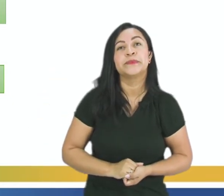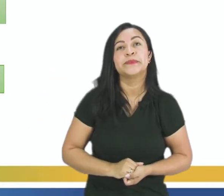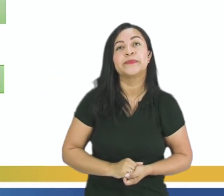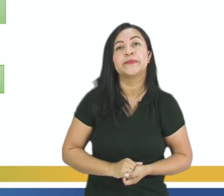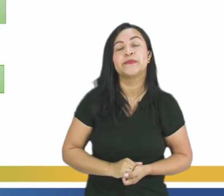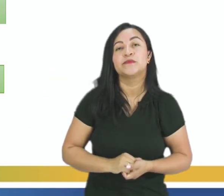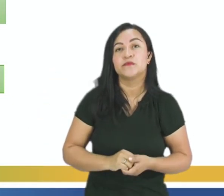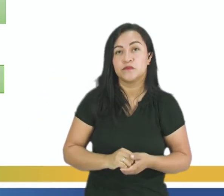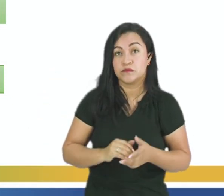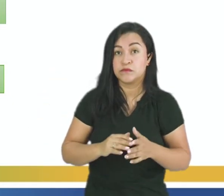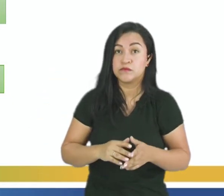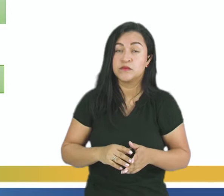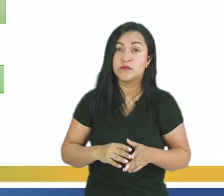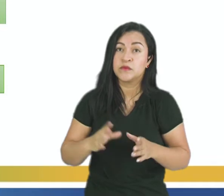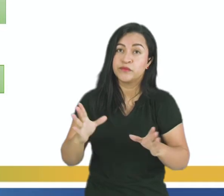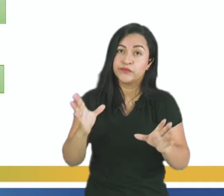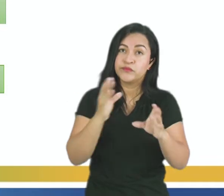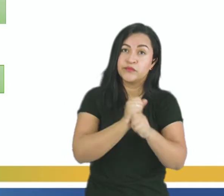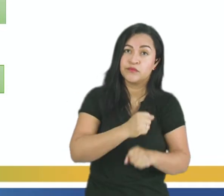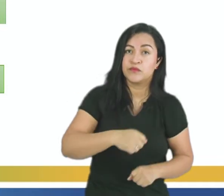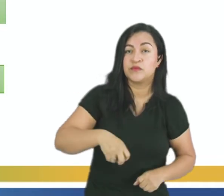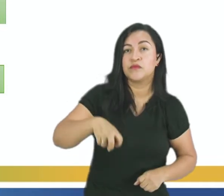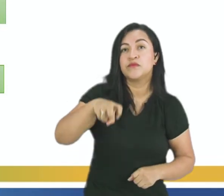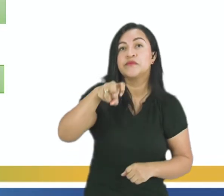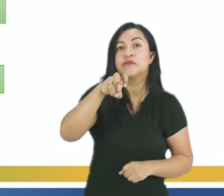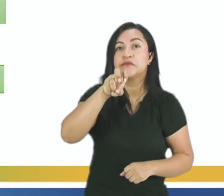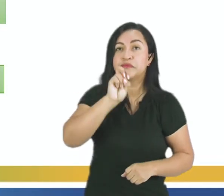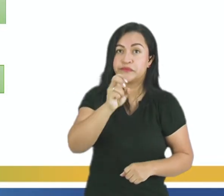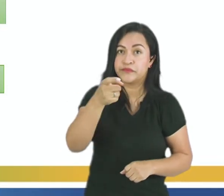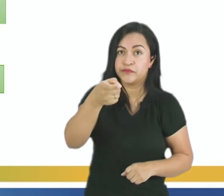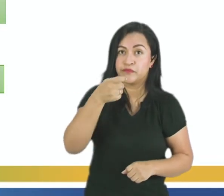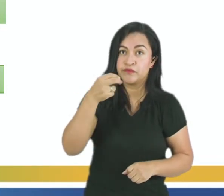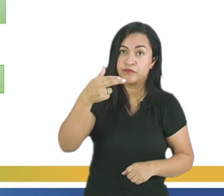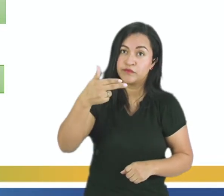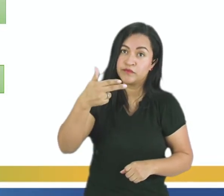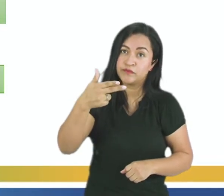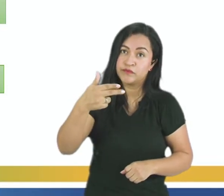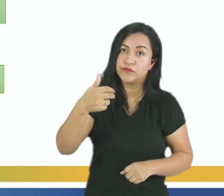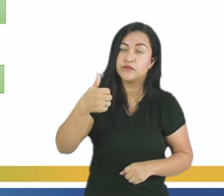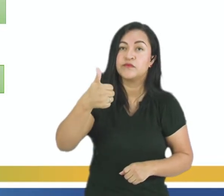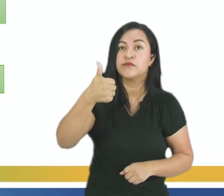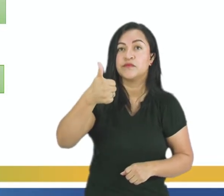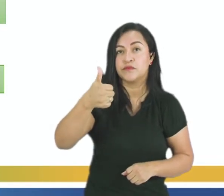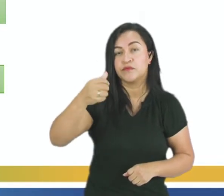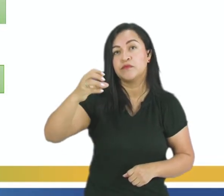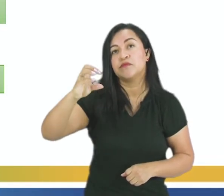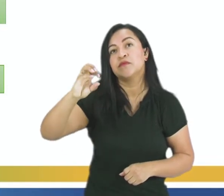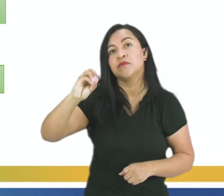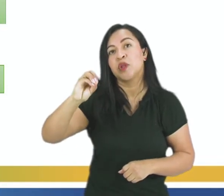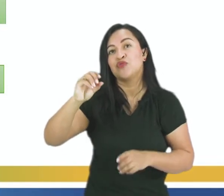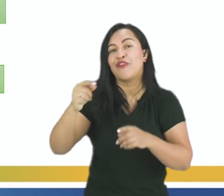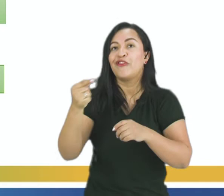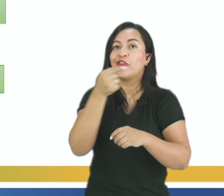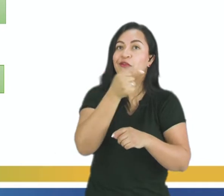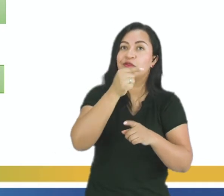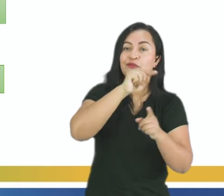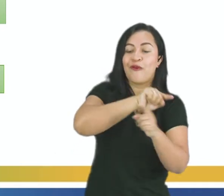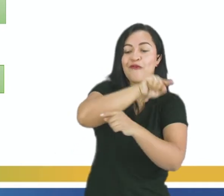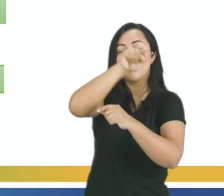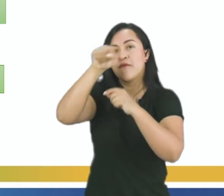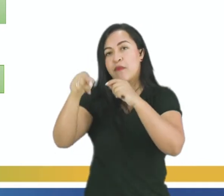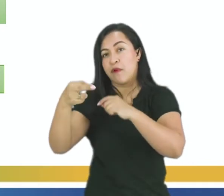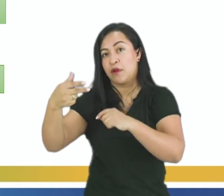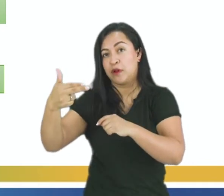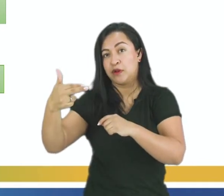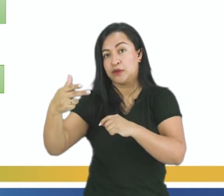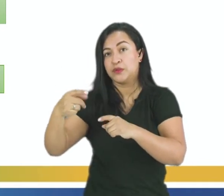10. Somando 2x mais 3x, temos 5x. O menos 5 que estava negativo passou para o outro lado